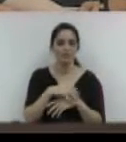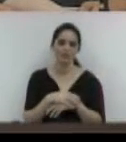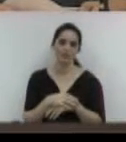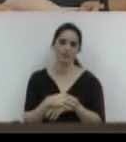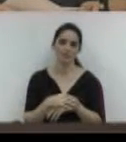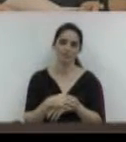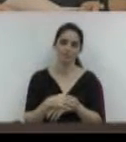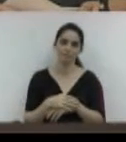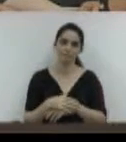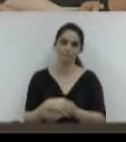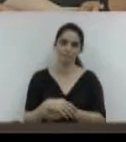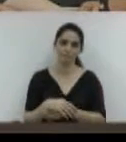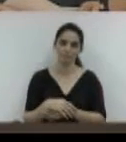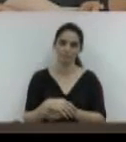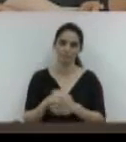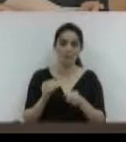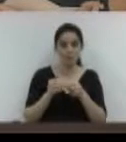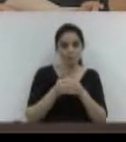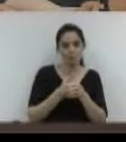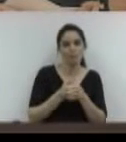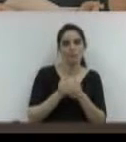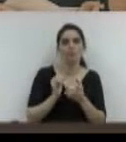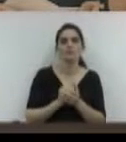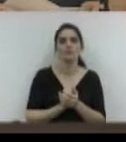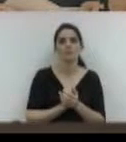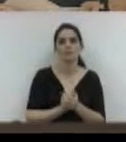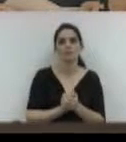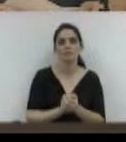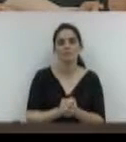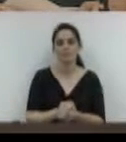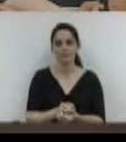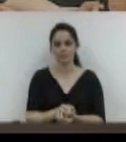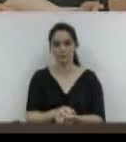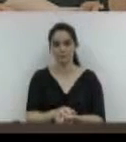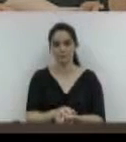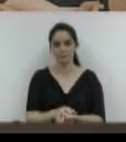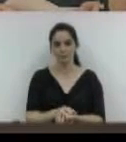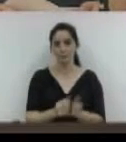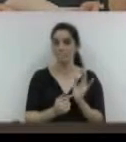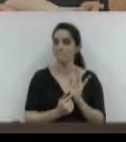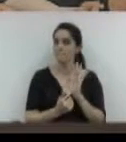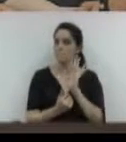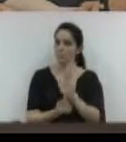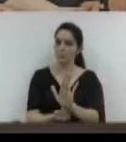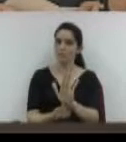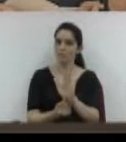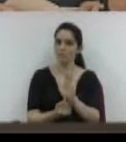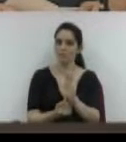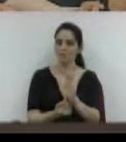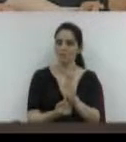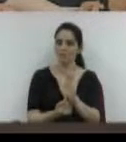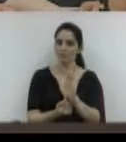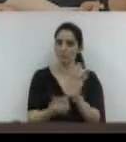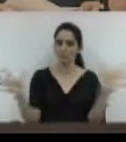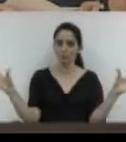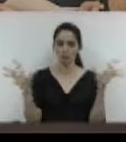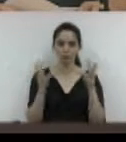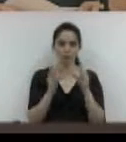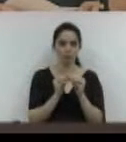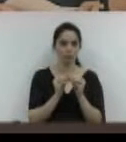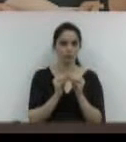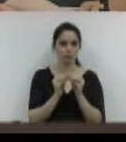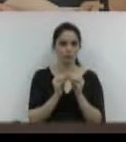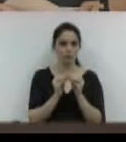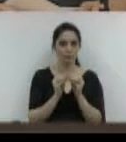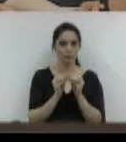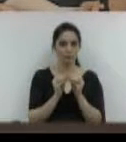prévia as folhas 17/19, suscitando em breve síntese a ausência